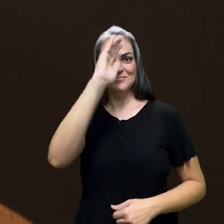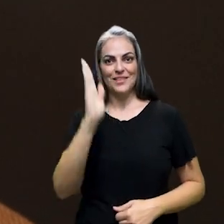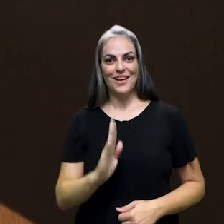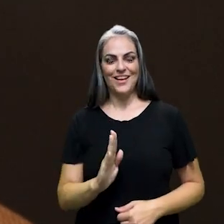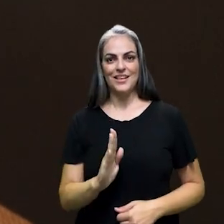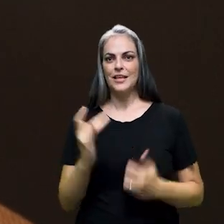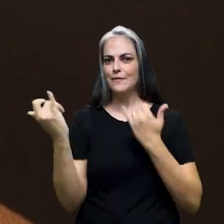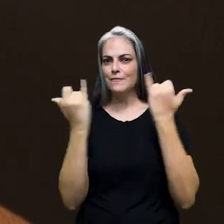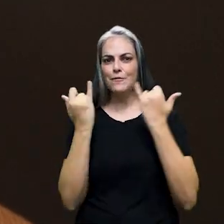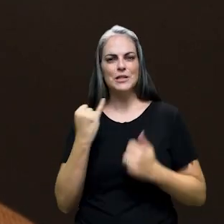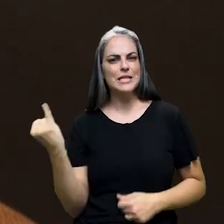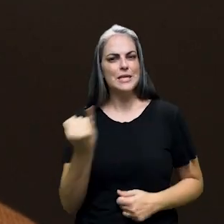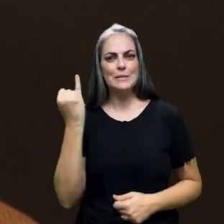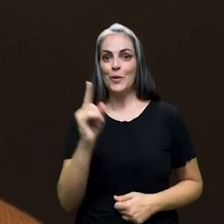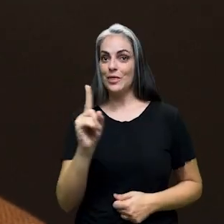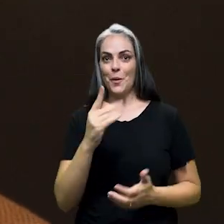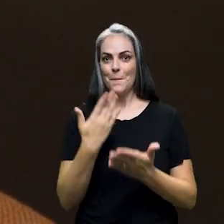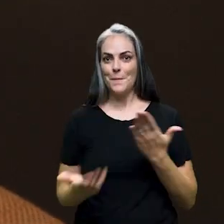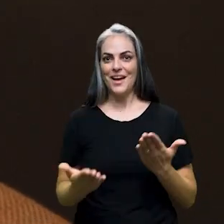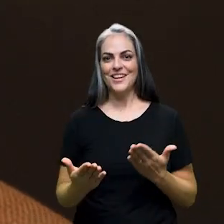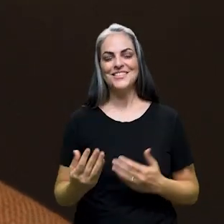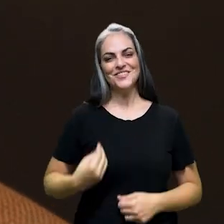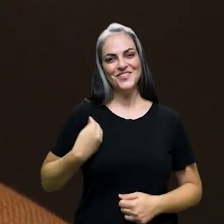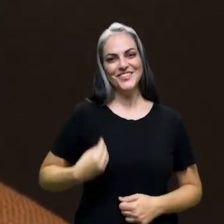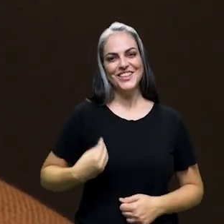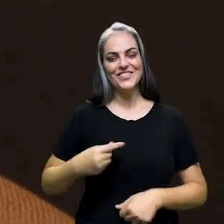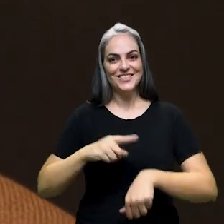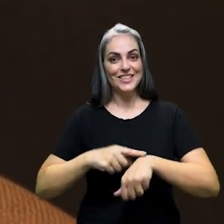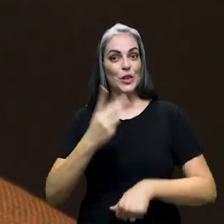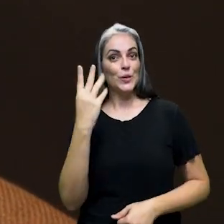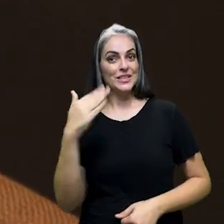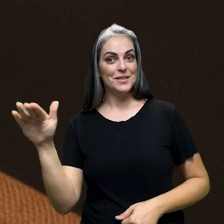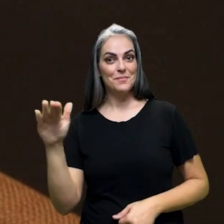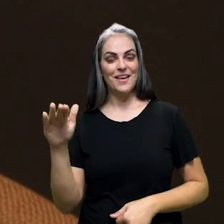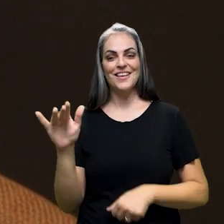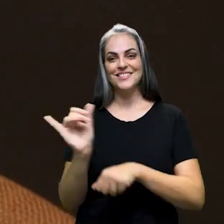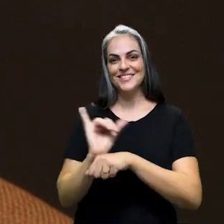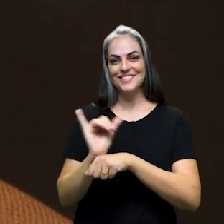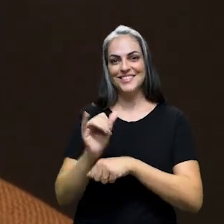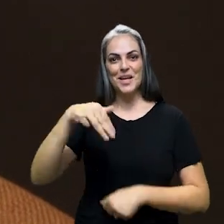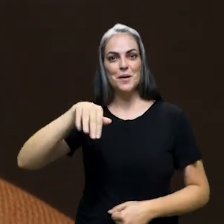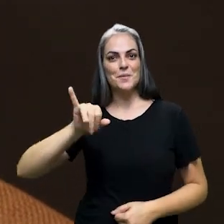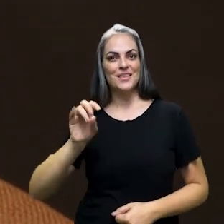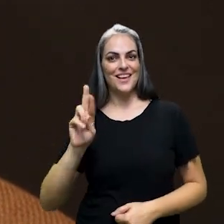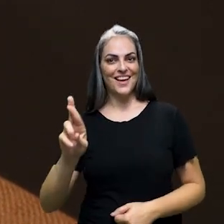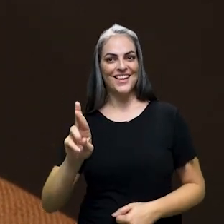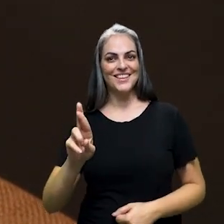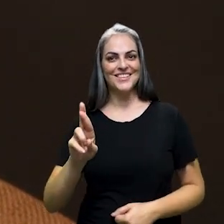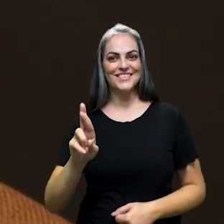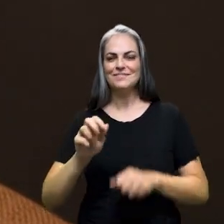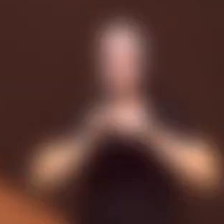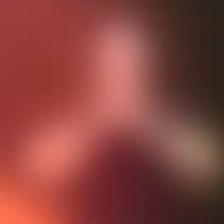país. Não dá para perder tanta informação valiosa, né? Estaremos ao vivo às 14h30 no